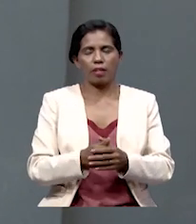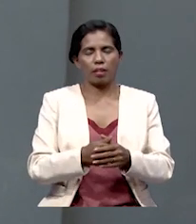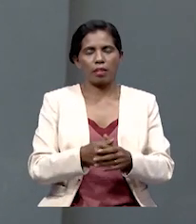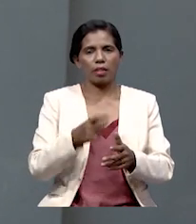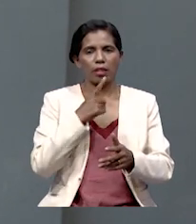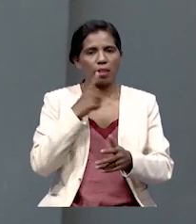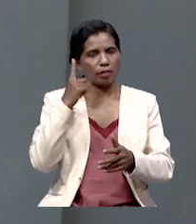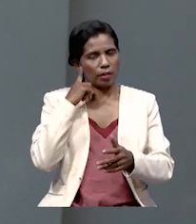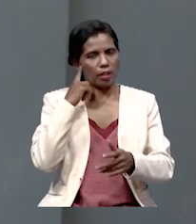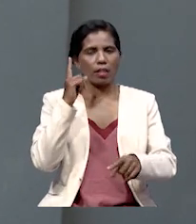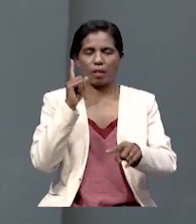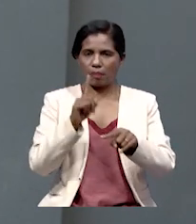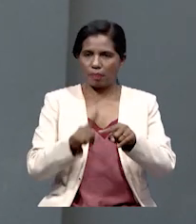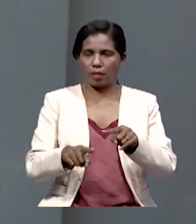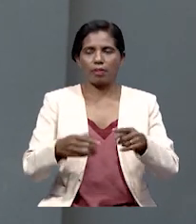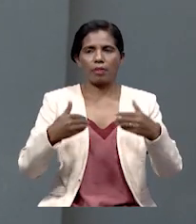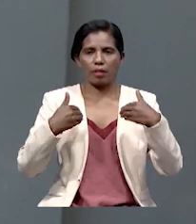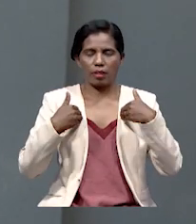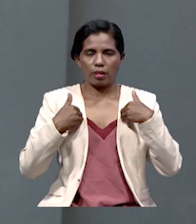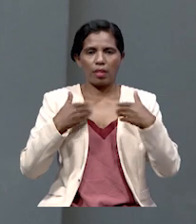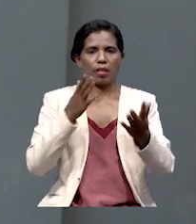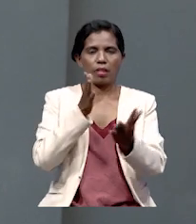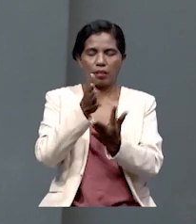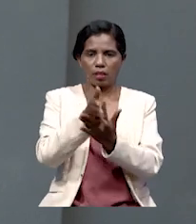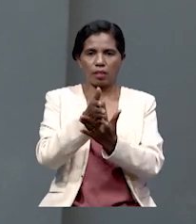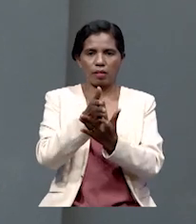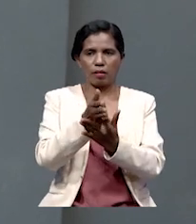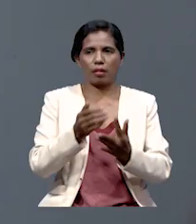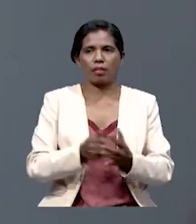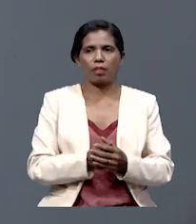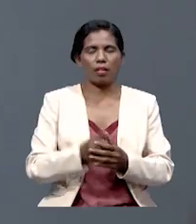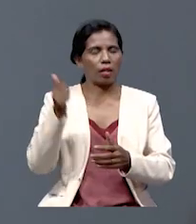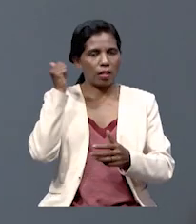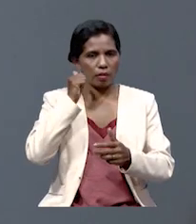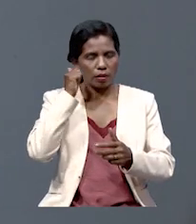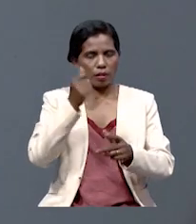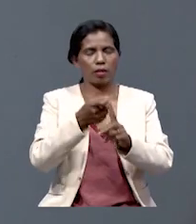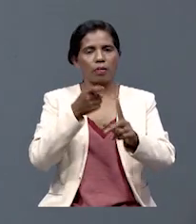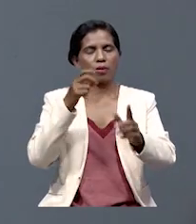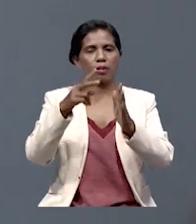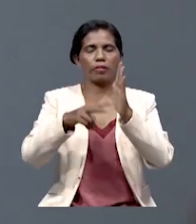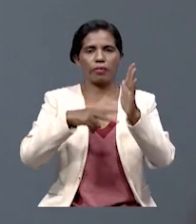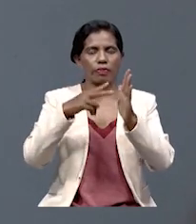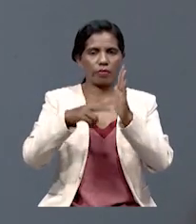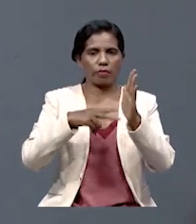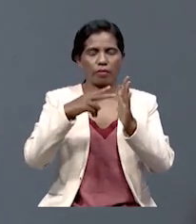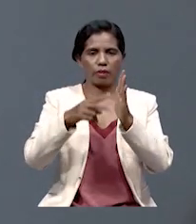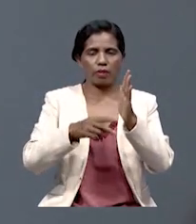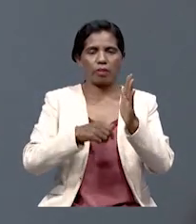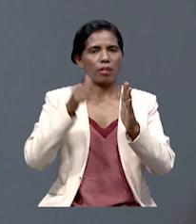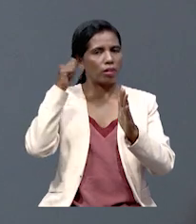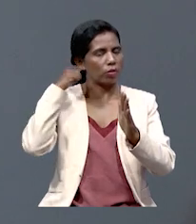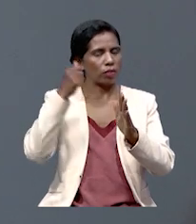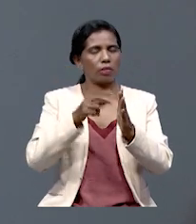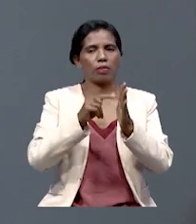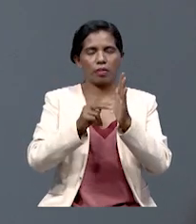né? Labele e acesso ba audio kalian husi notisia sirap. Entaun ita